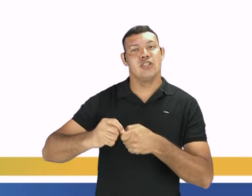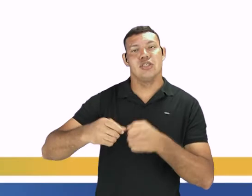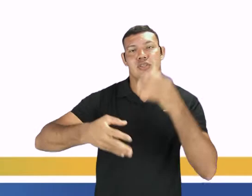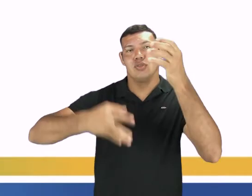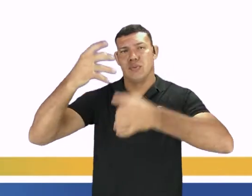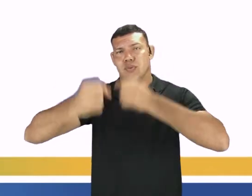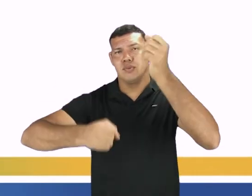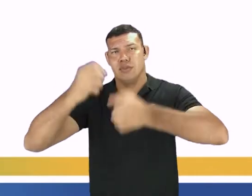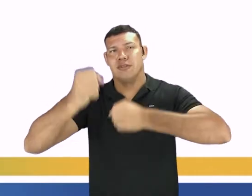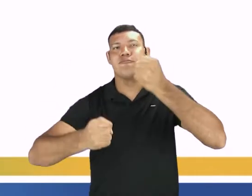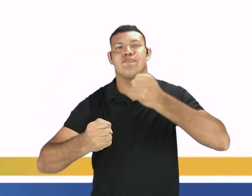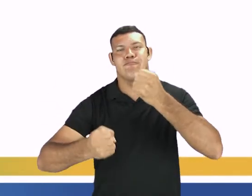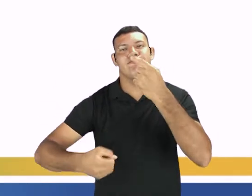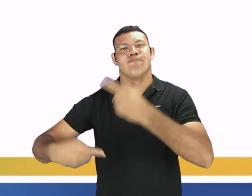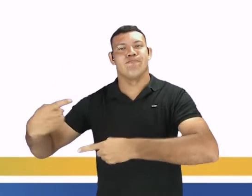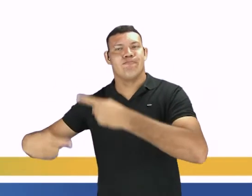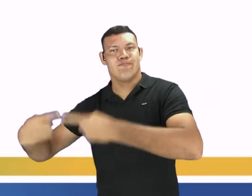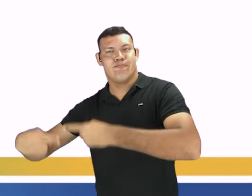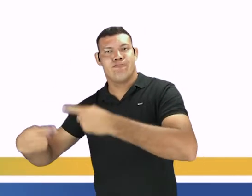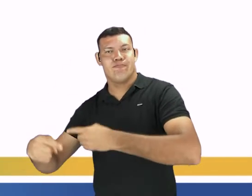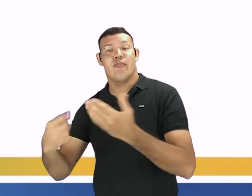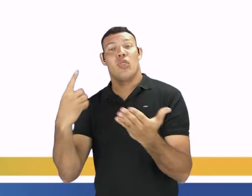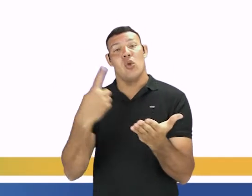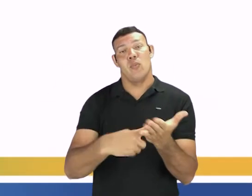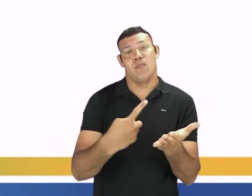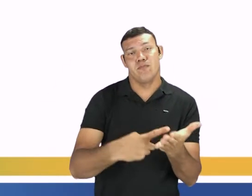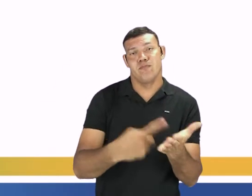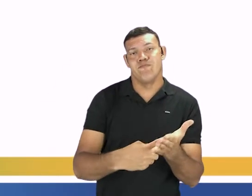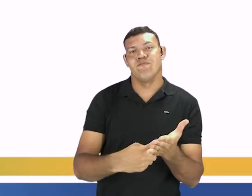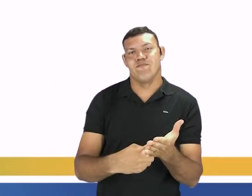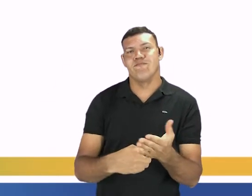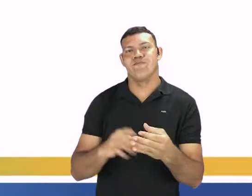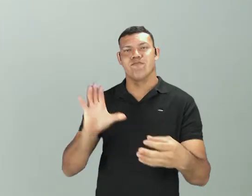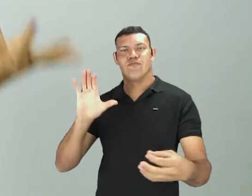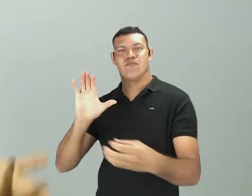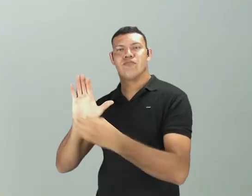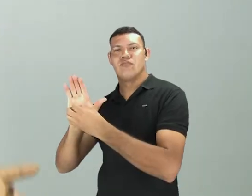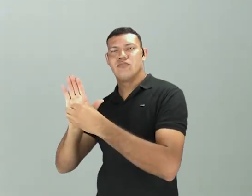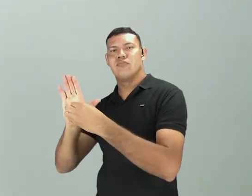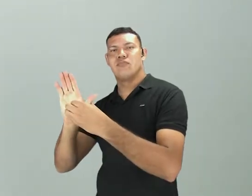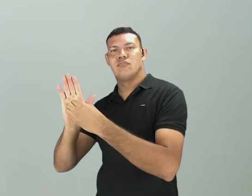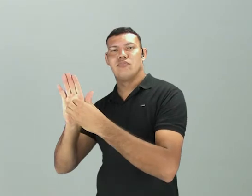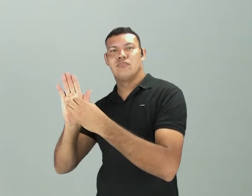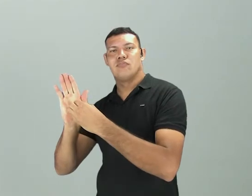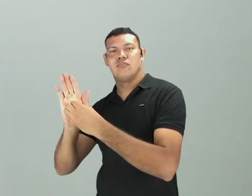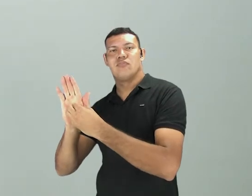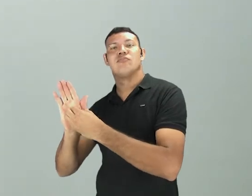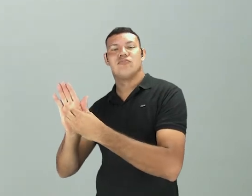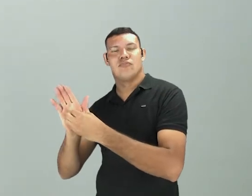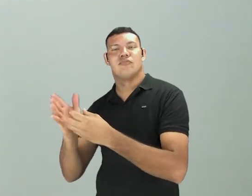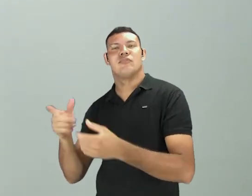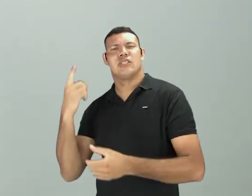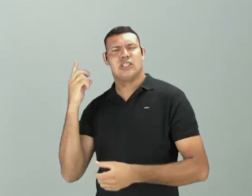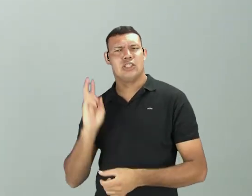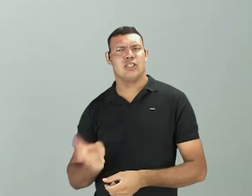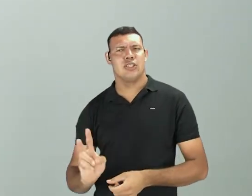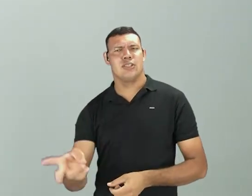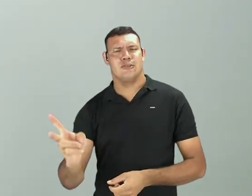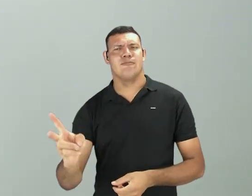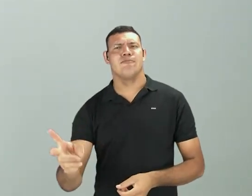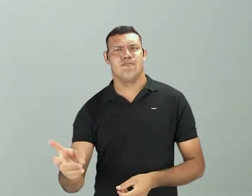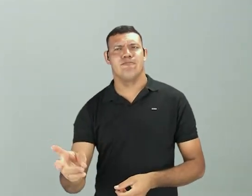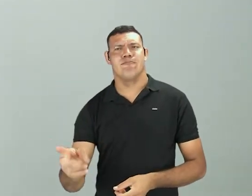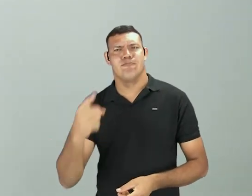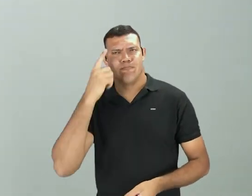café com leite, para designar essa aliança entre esses dois partidos, né? Então, a gente tem esses dois partidos que sempre vão